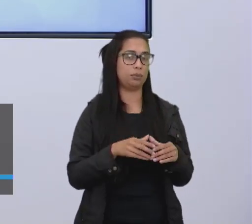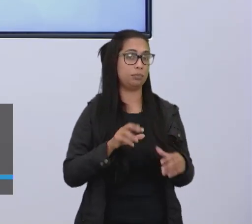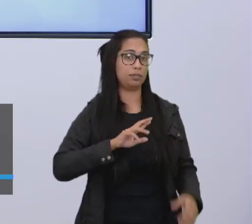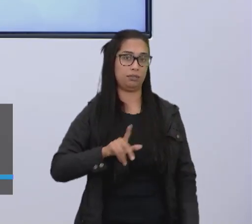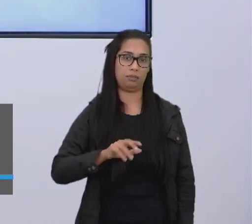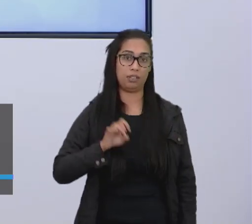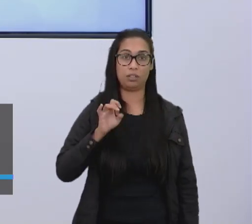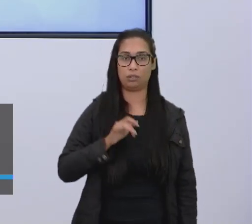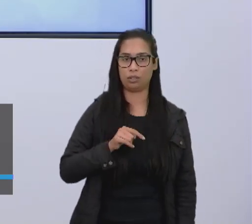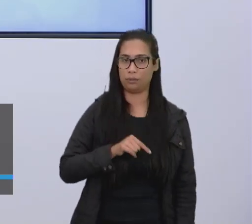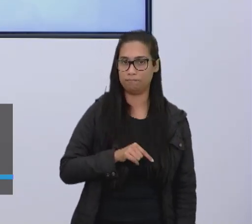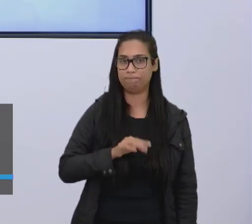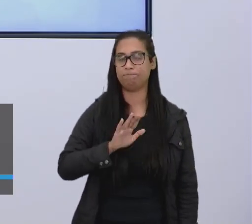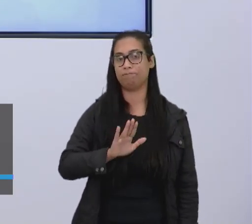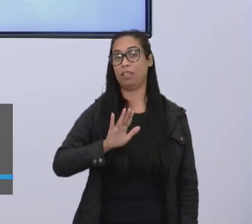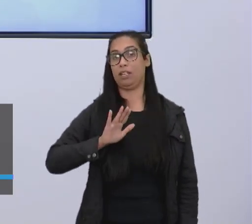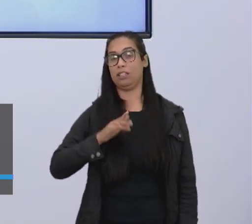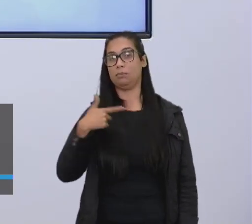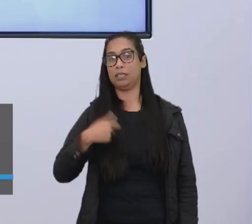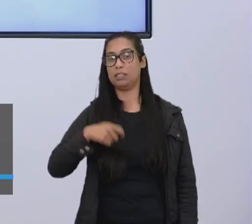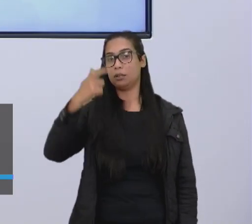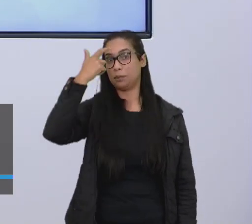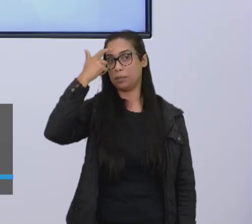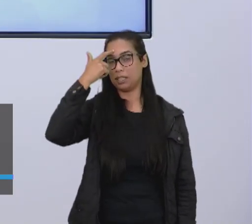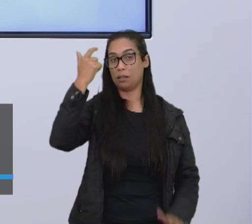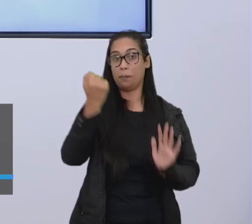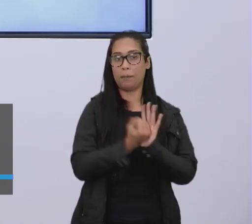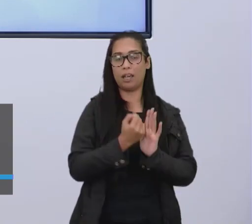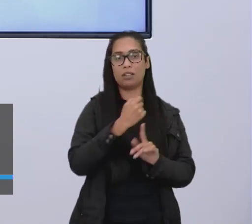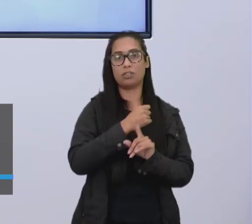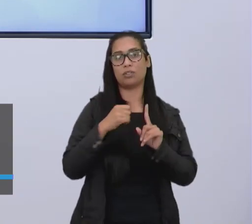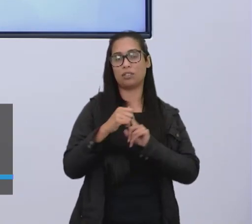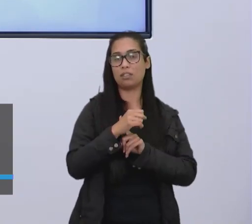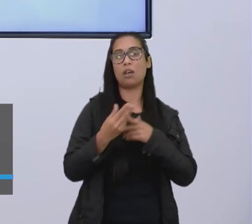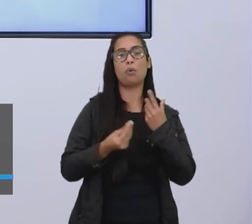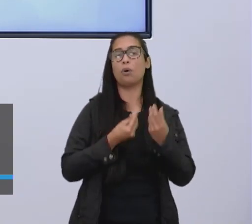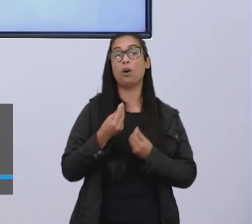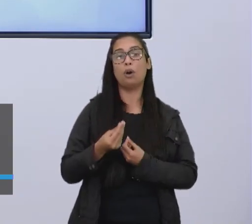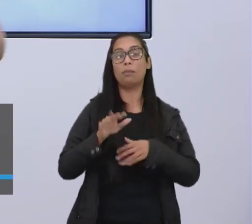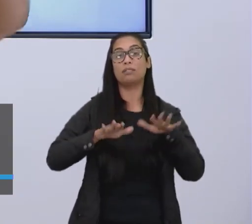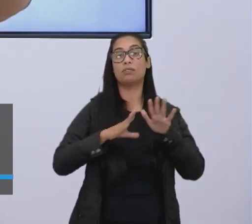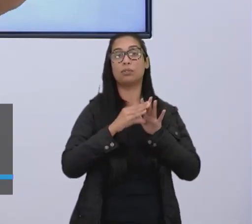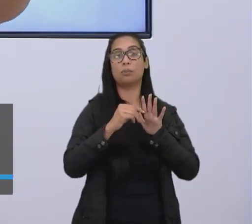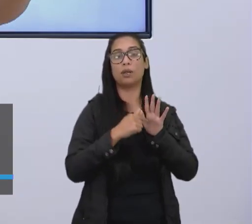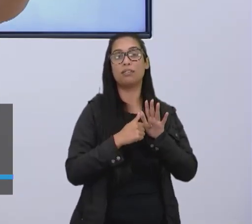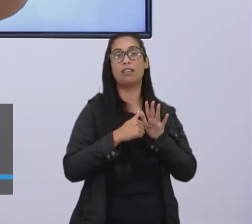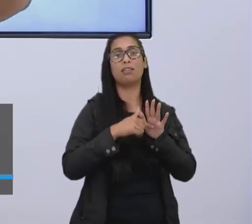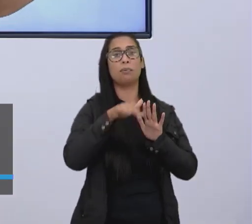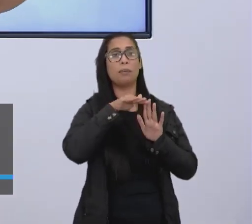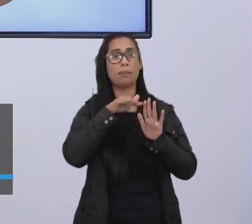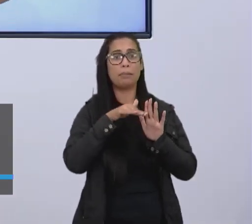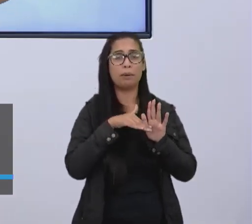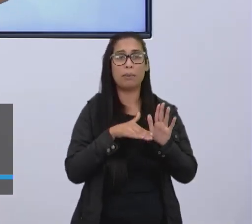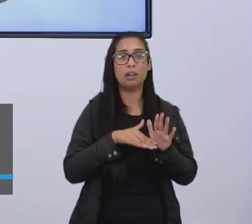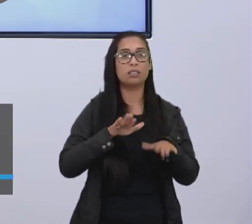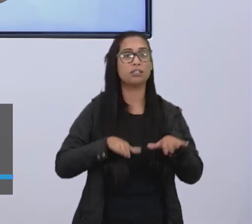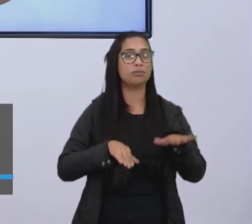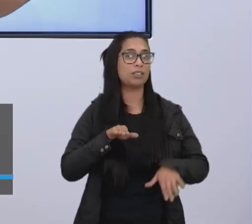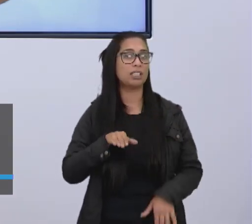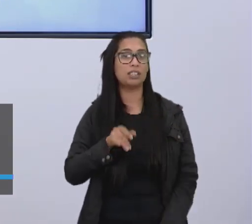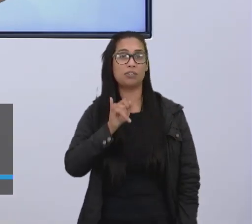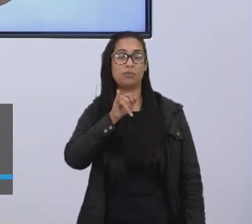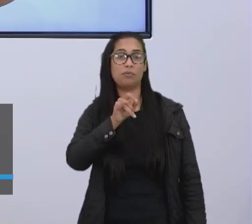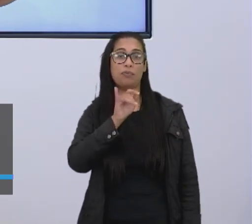né? Mas ela se torna uma marca social, que gera muitas vezes esse processo de segregação. Você tem um